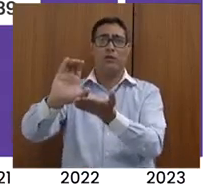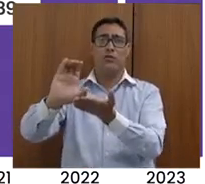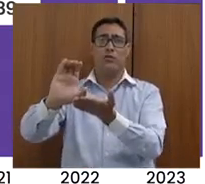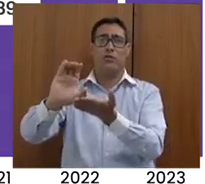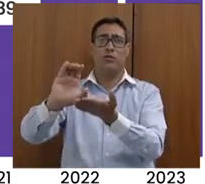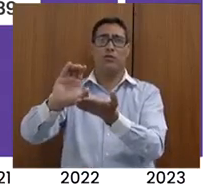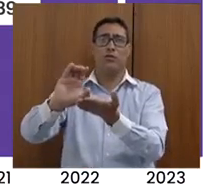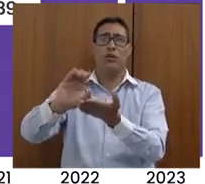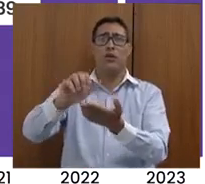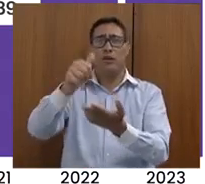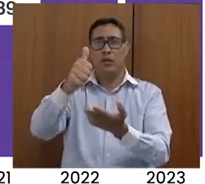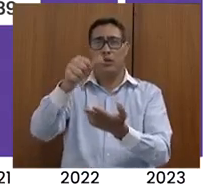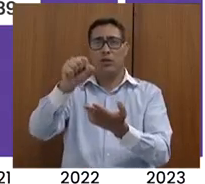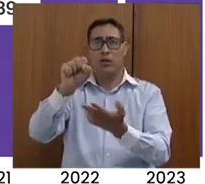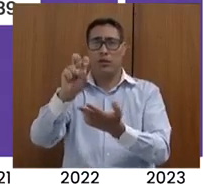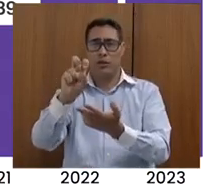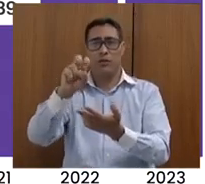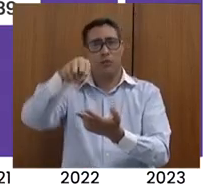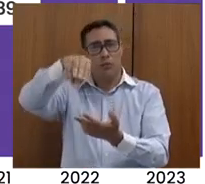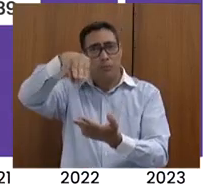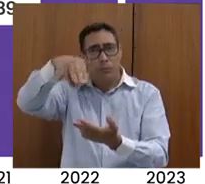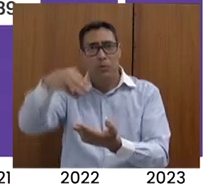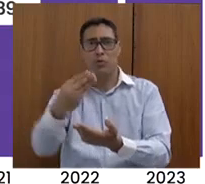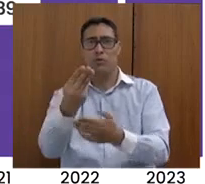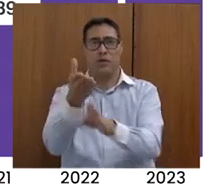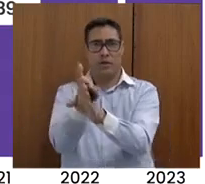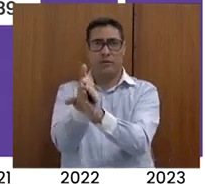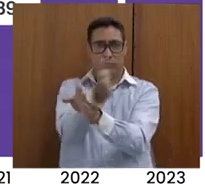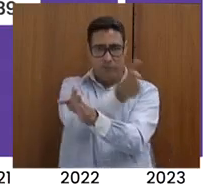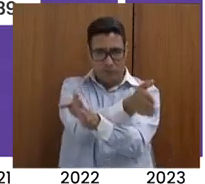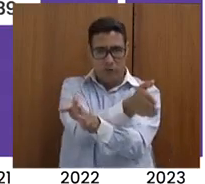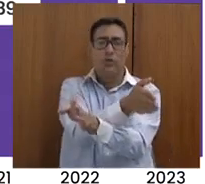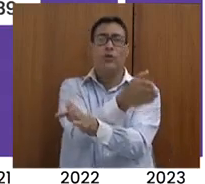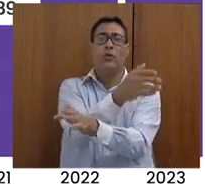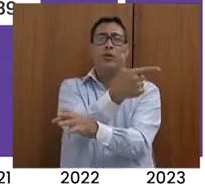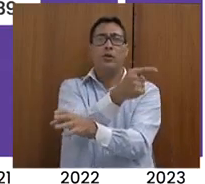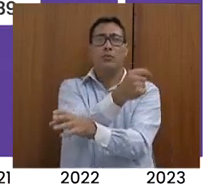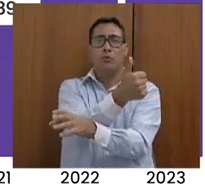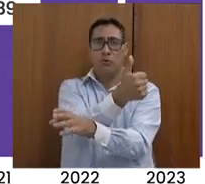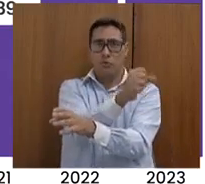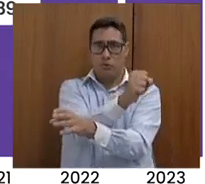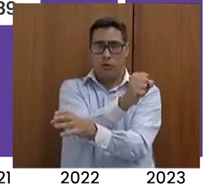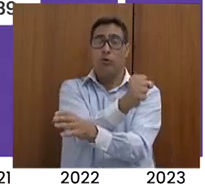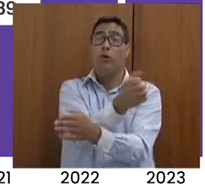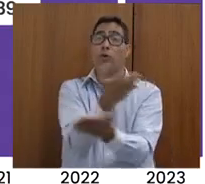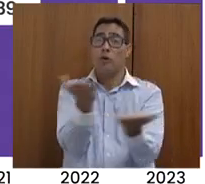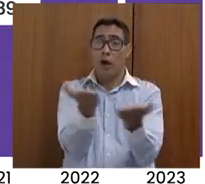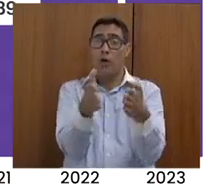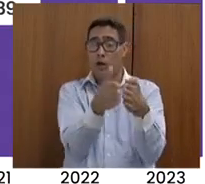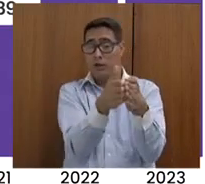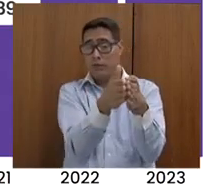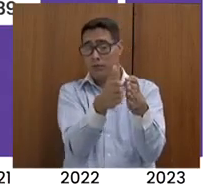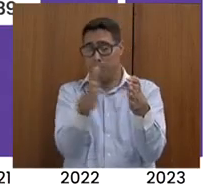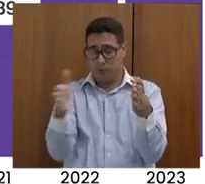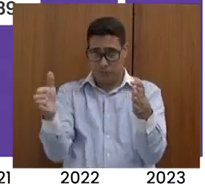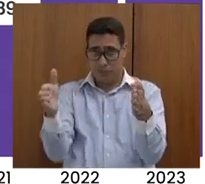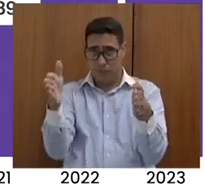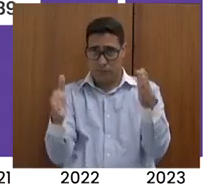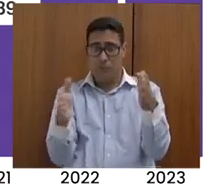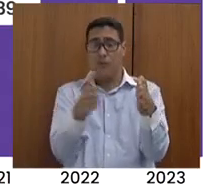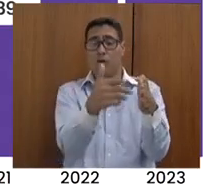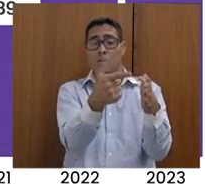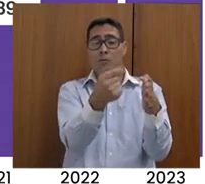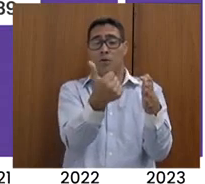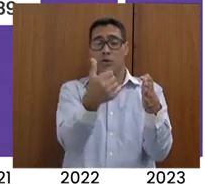175 milhões investidos em 2018 tivemos que em 2019 em